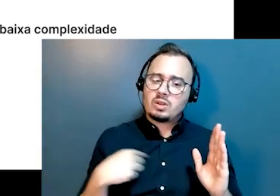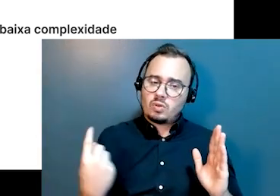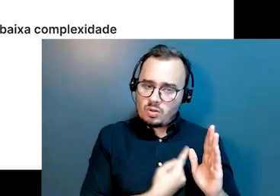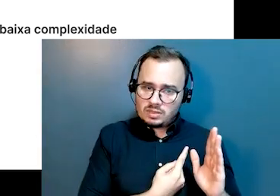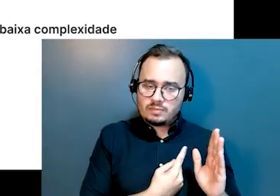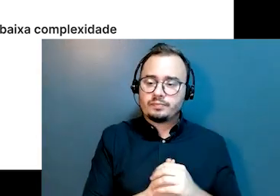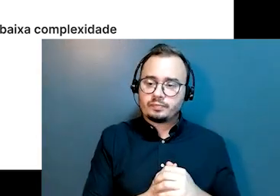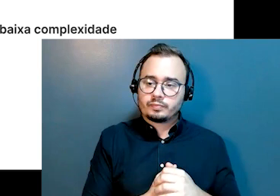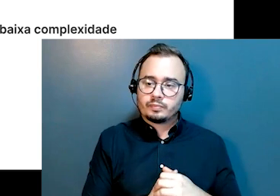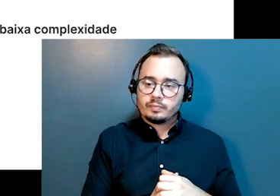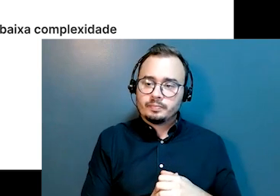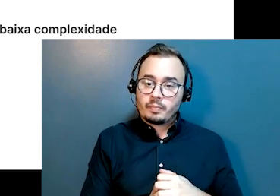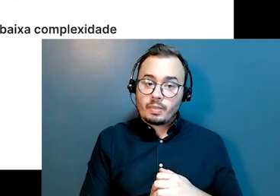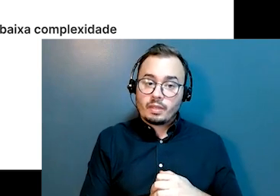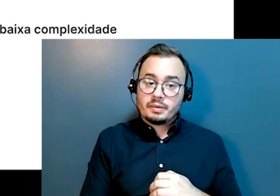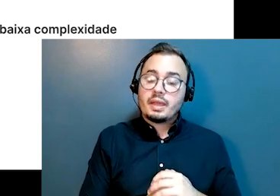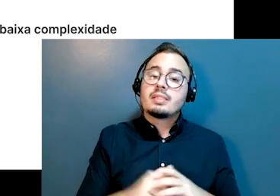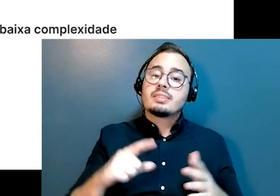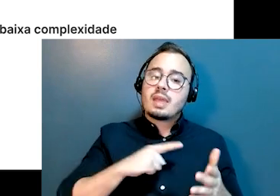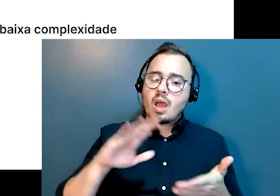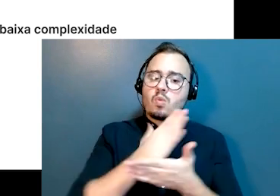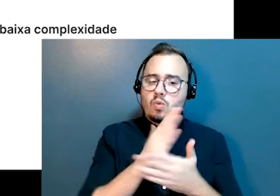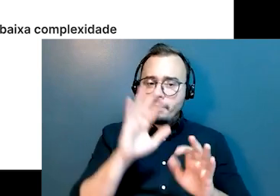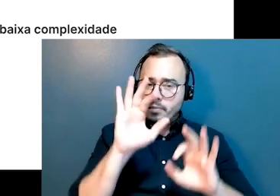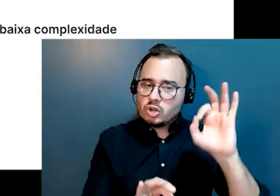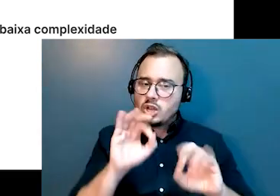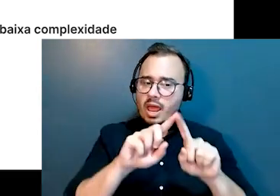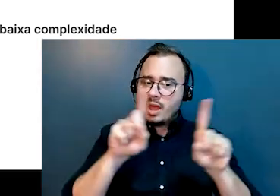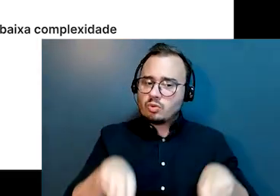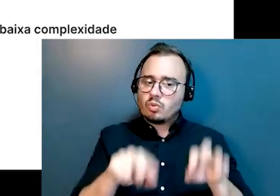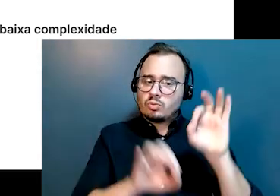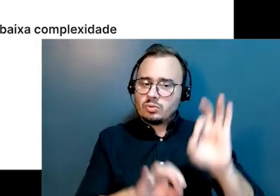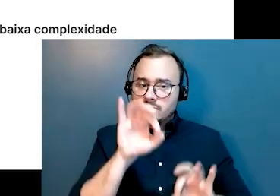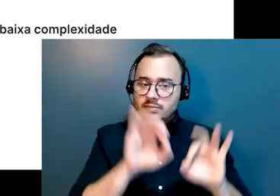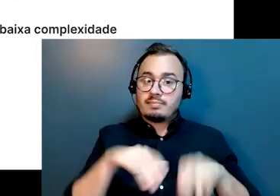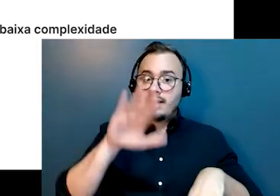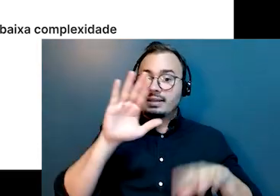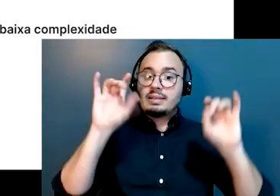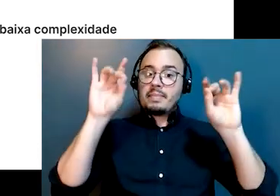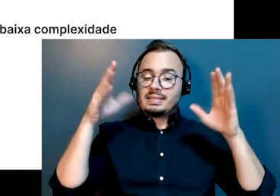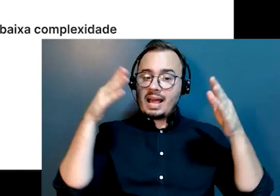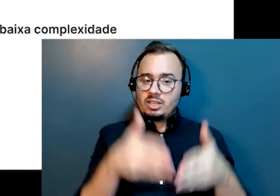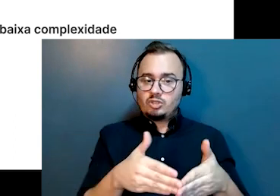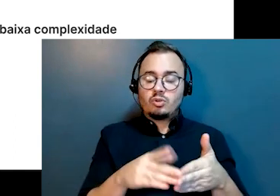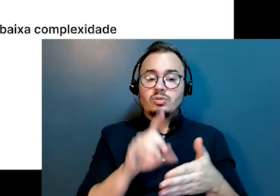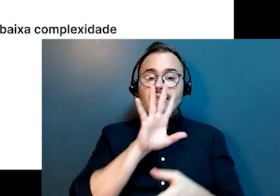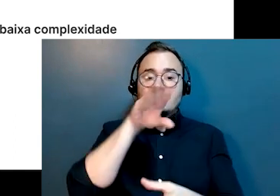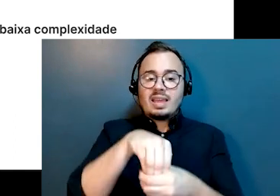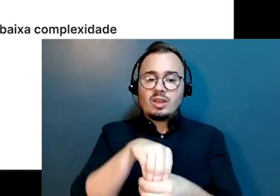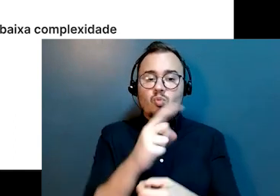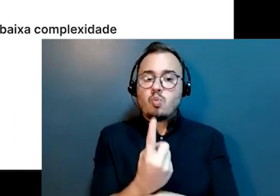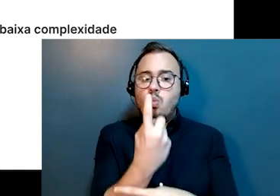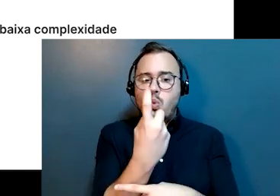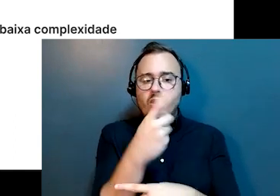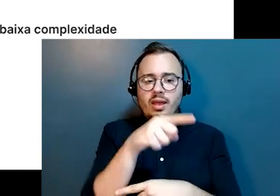no mercado. Existem os projetos especialistas, que são aqueles projetos que vão ser desenvolvidos apenas numa plataforma. Então, aqui, por exemplo, um